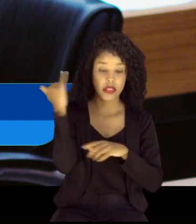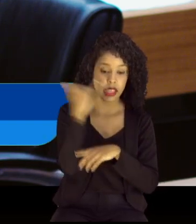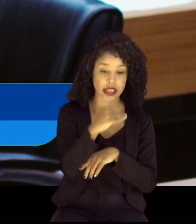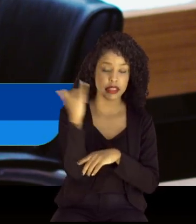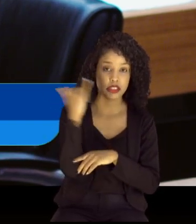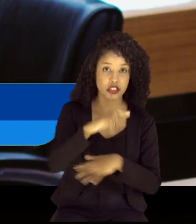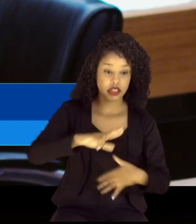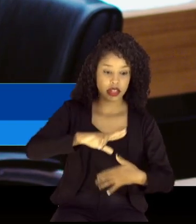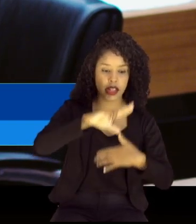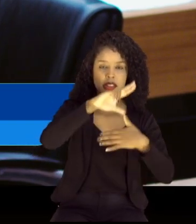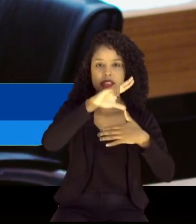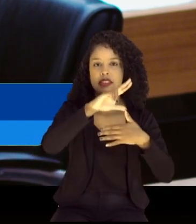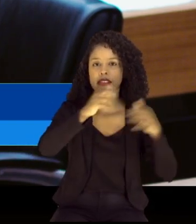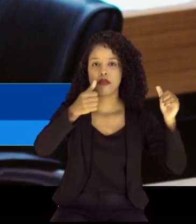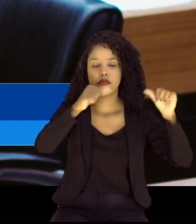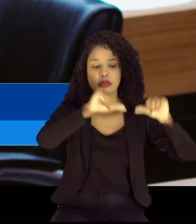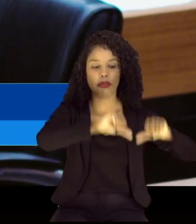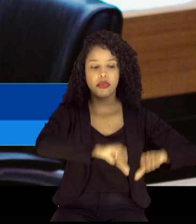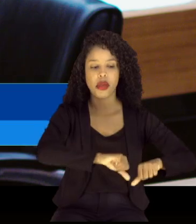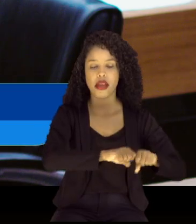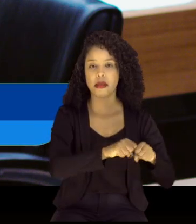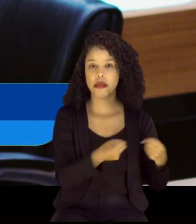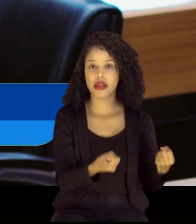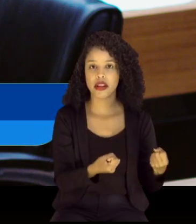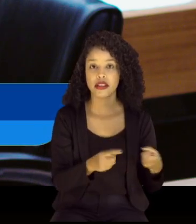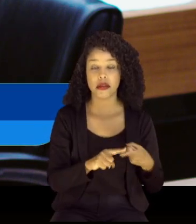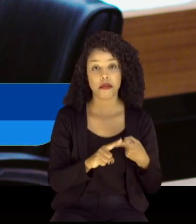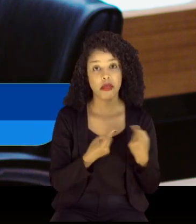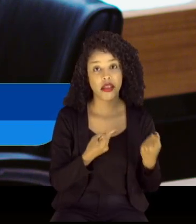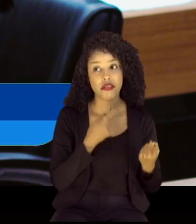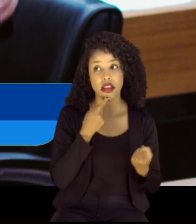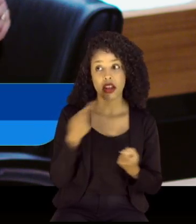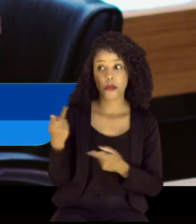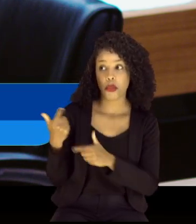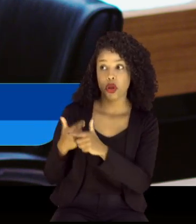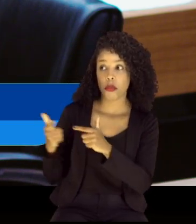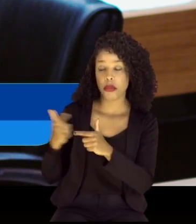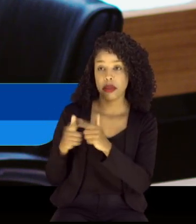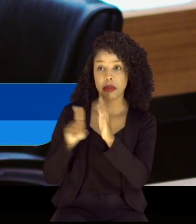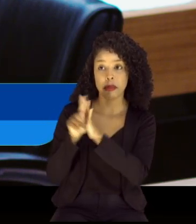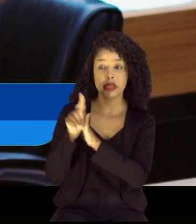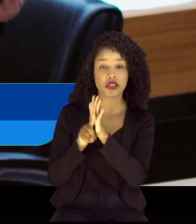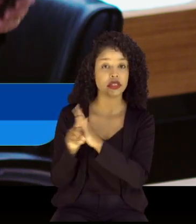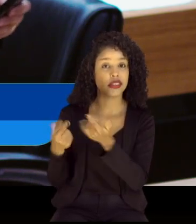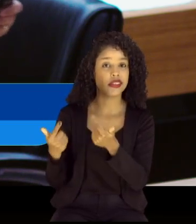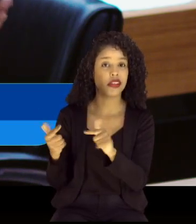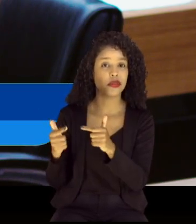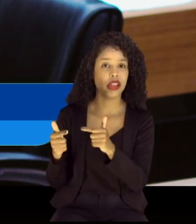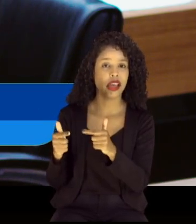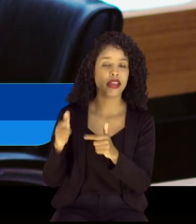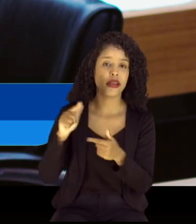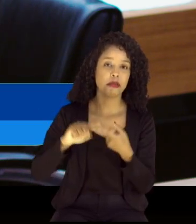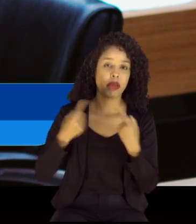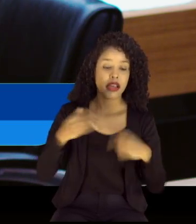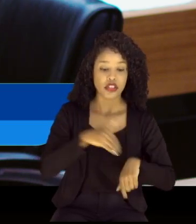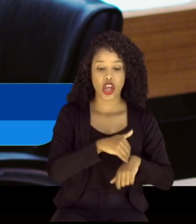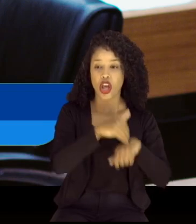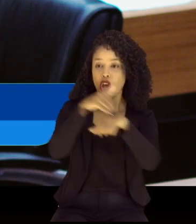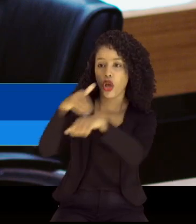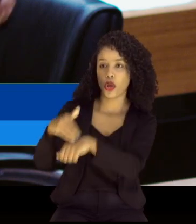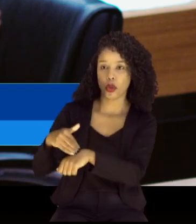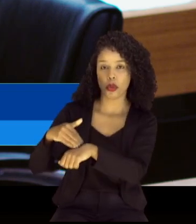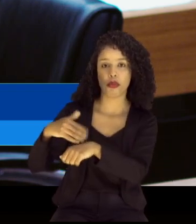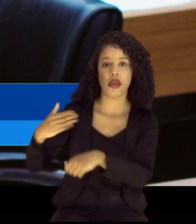América Latina estava falida e quebrada. Mas é muito fácil atribuir um problema que nem se investiga à iniciativa privada, colocando a gente